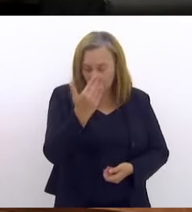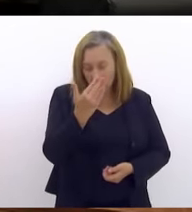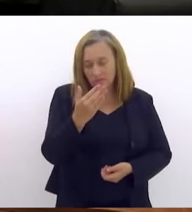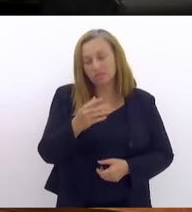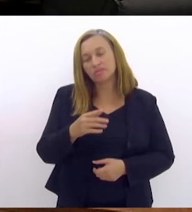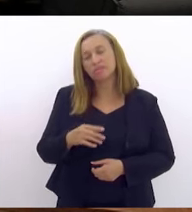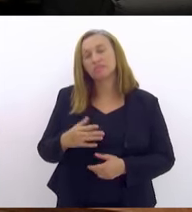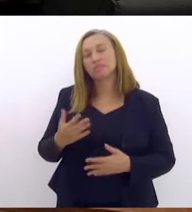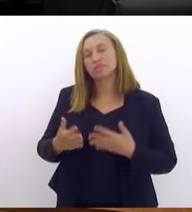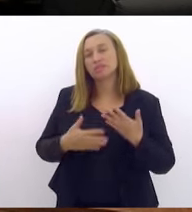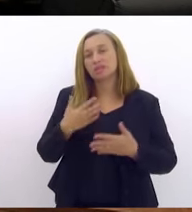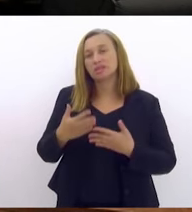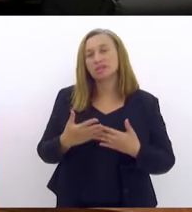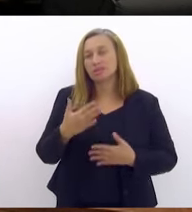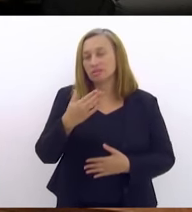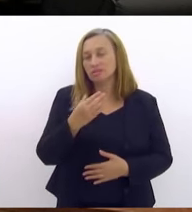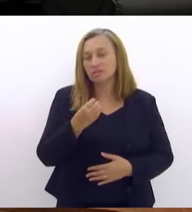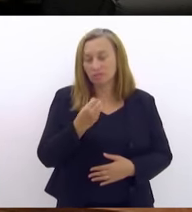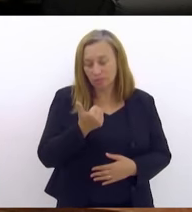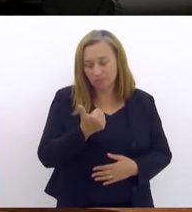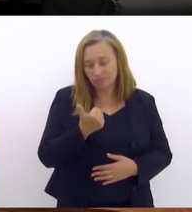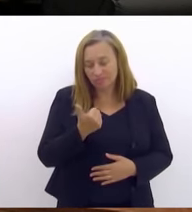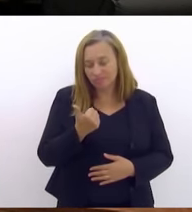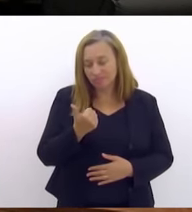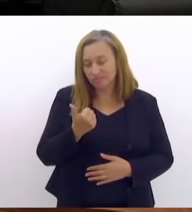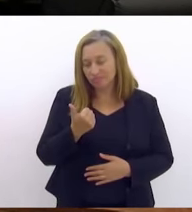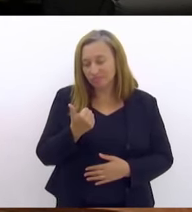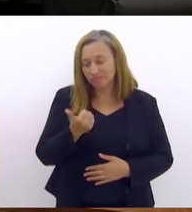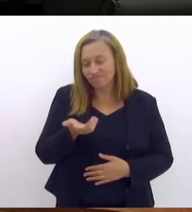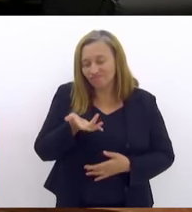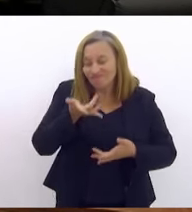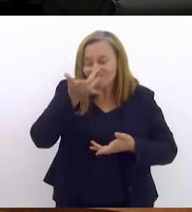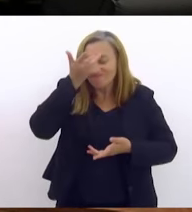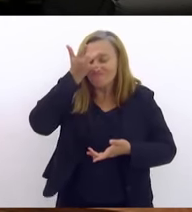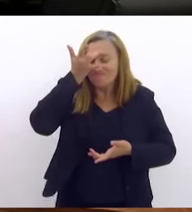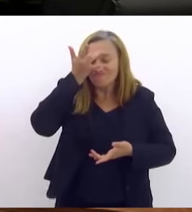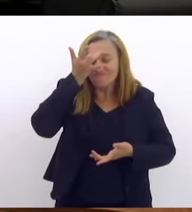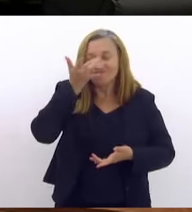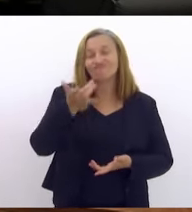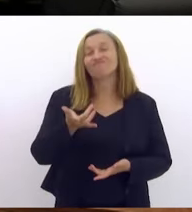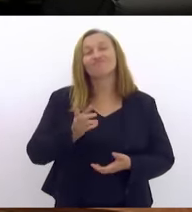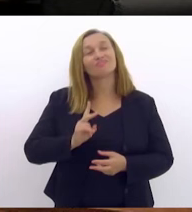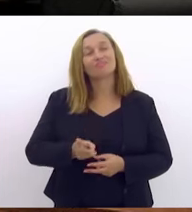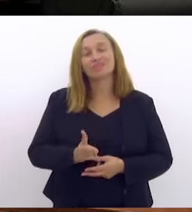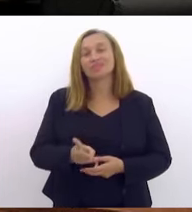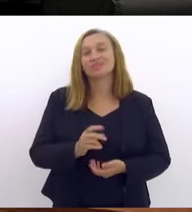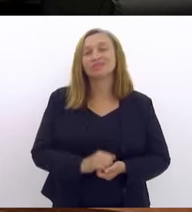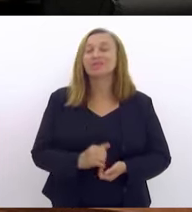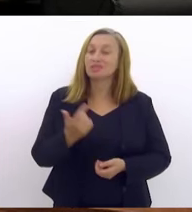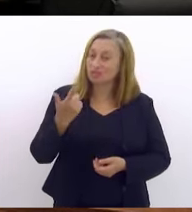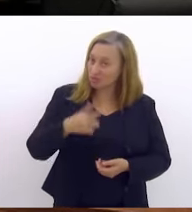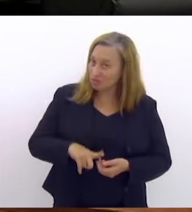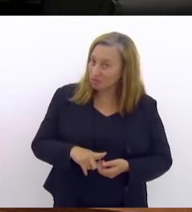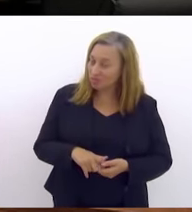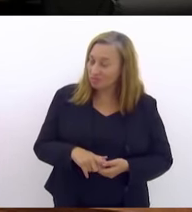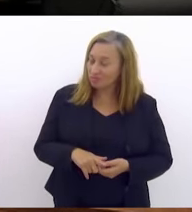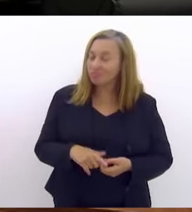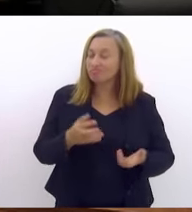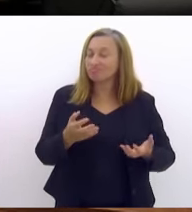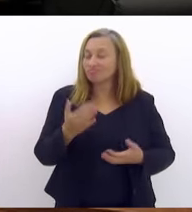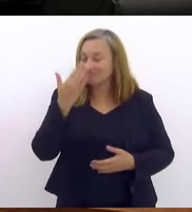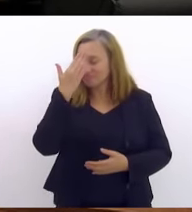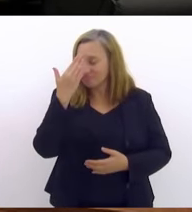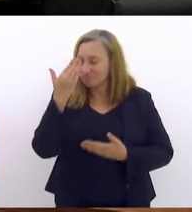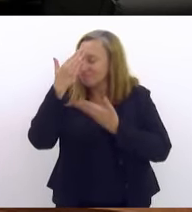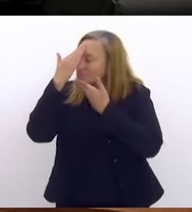esse privilégio, tá bom? Vou guardar esse dia na minha lembrança para sempre. E mais uma vez, quero agradecer